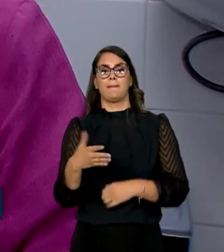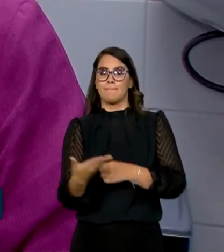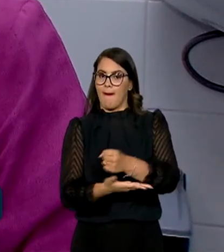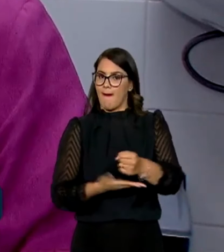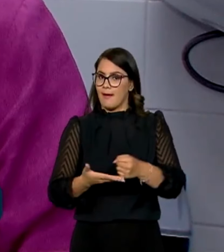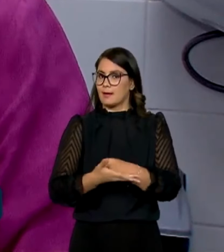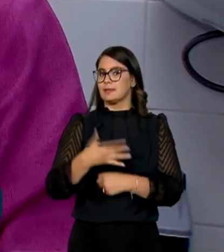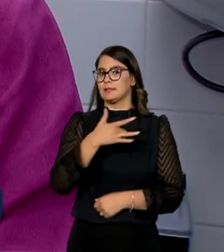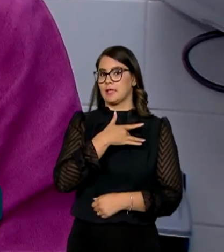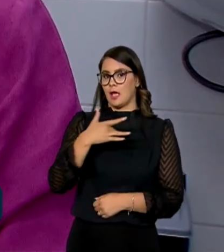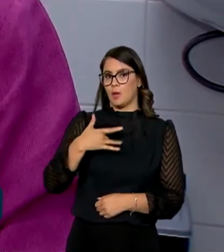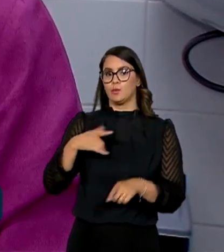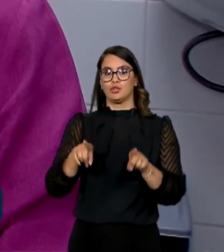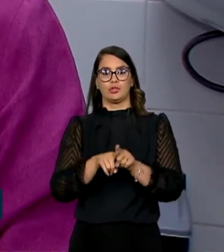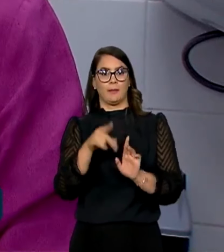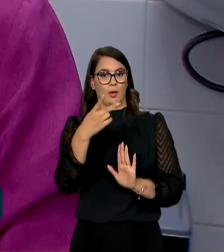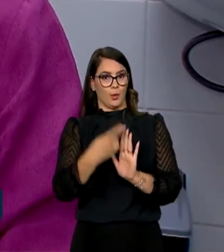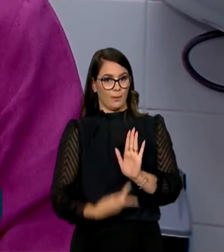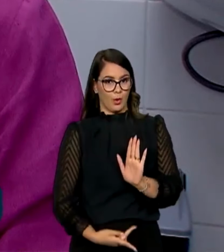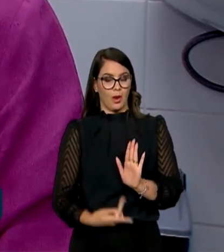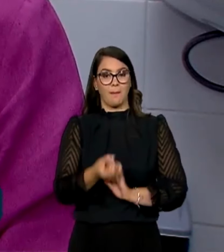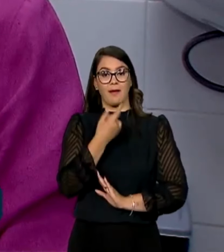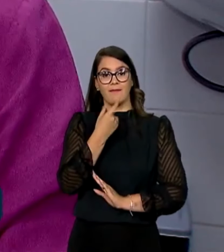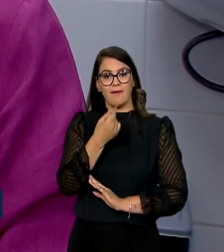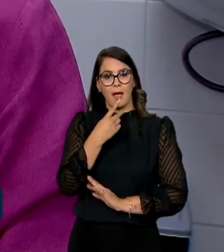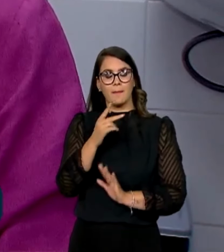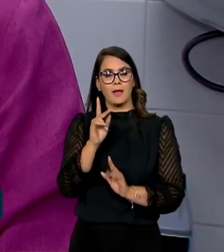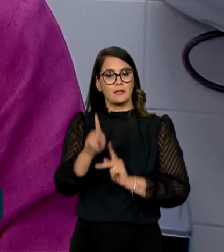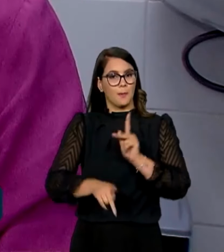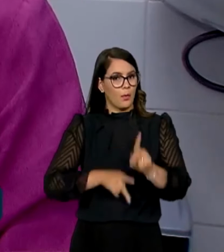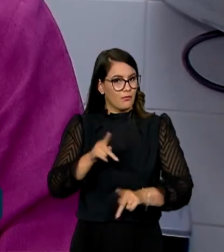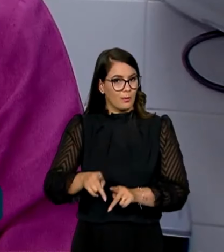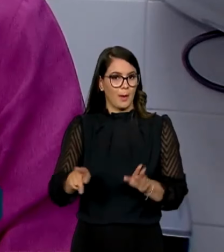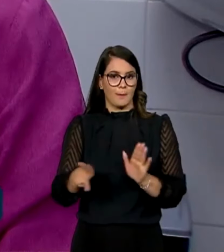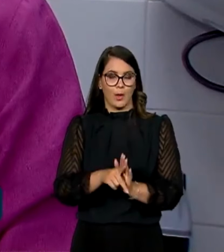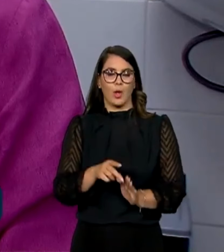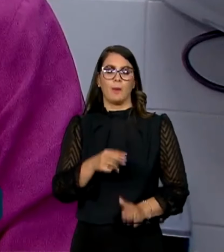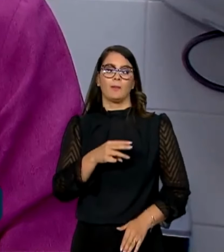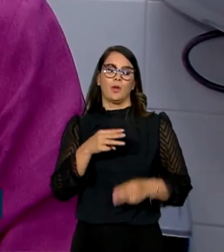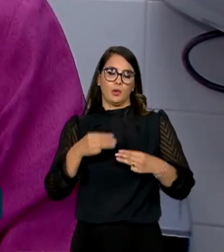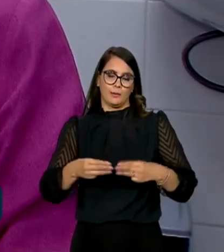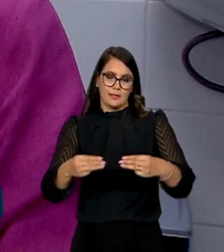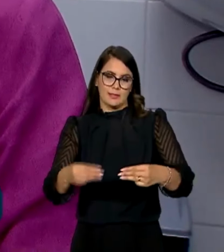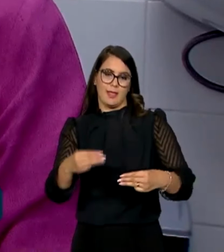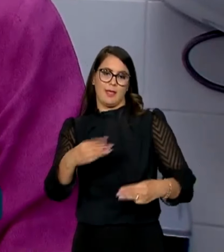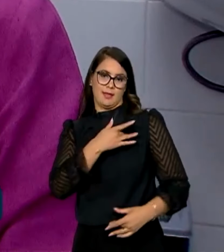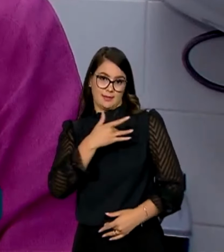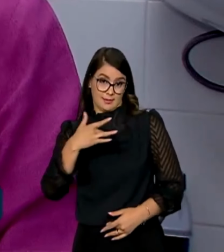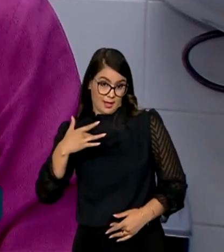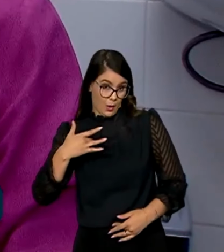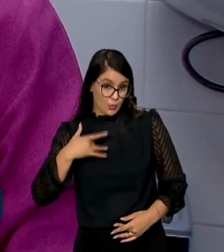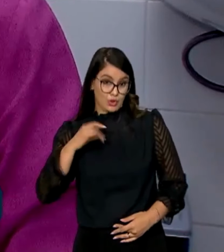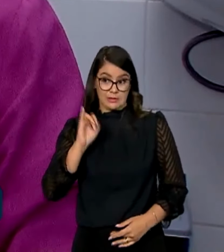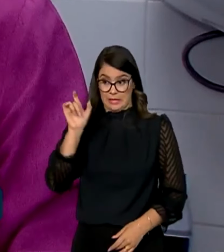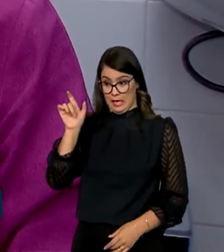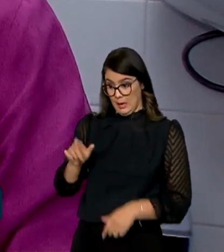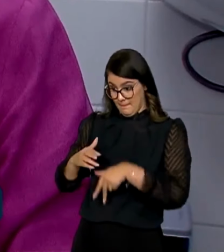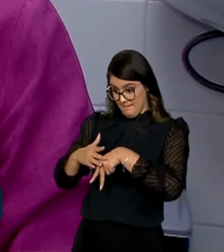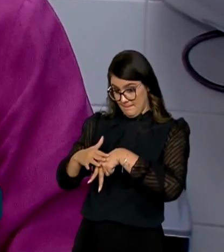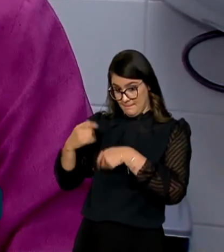de saúde como no programa da farmácia popular, que é um programa do Ministério da Saúde, né? Caso o paciente